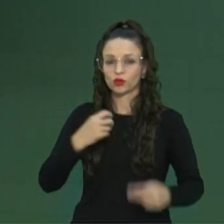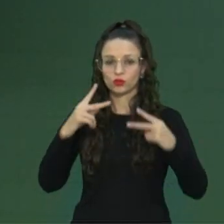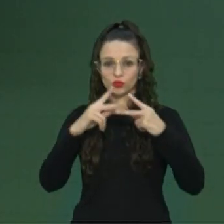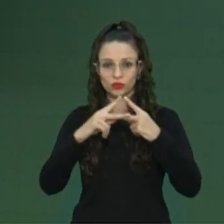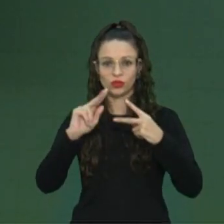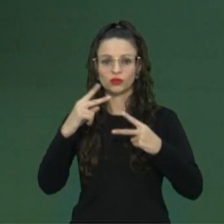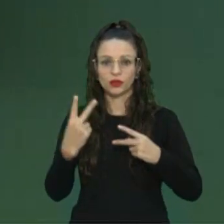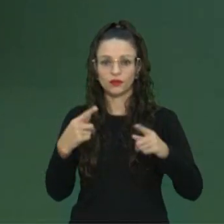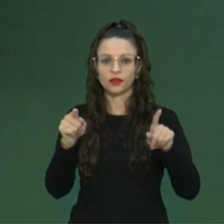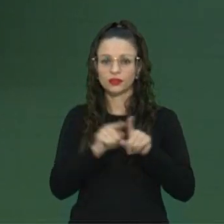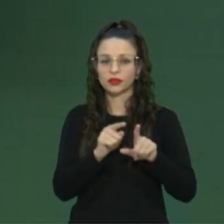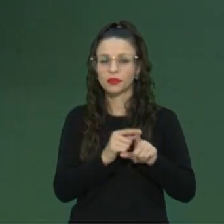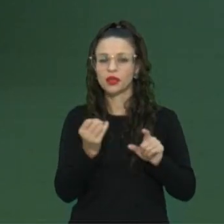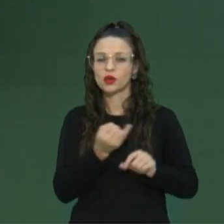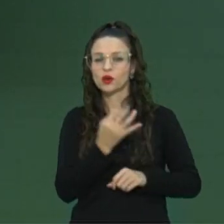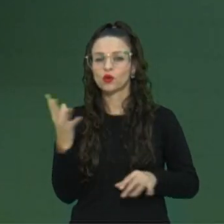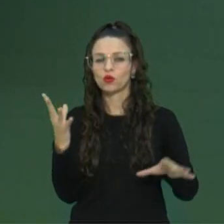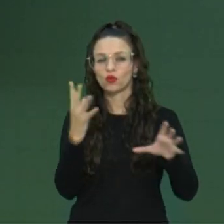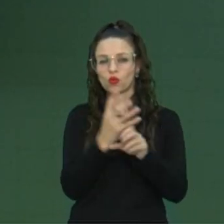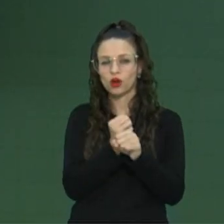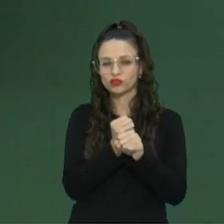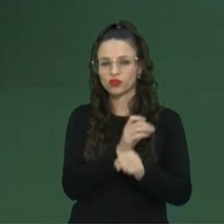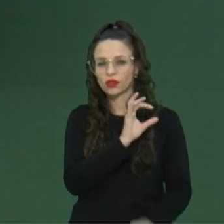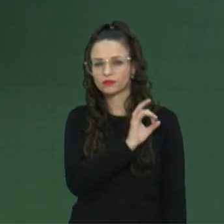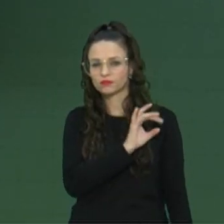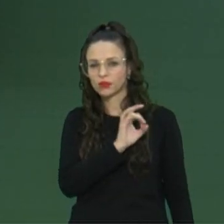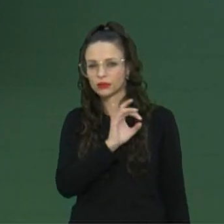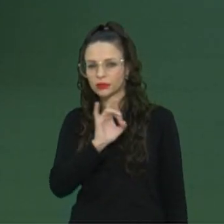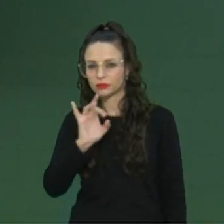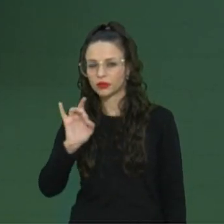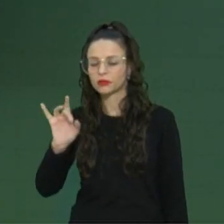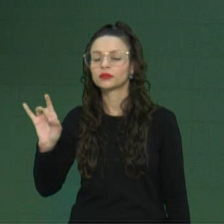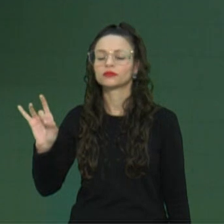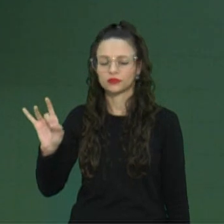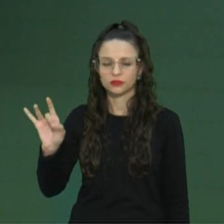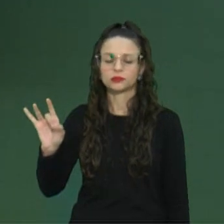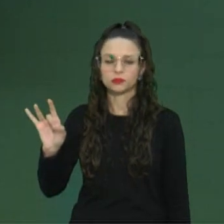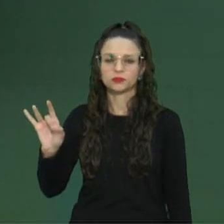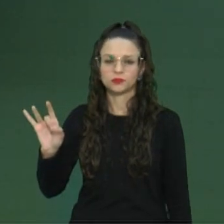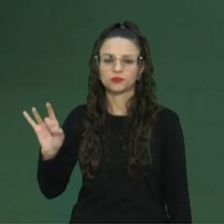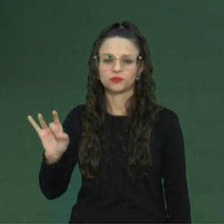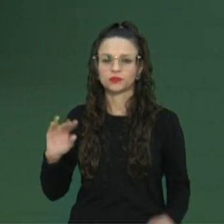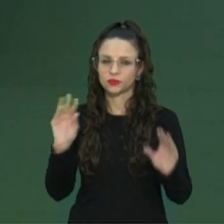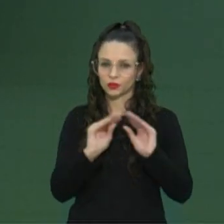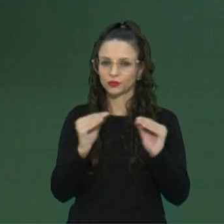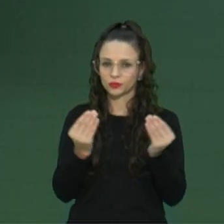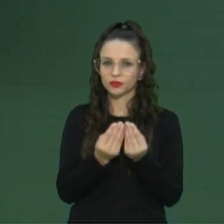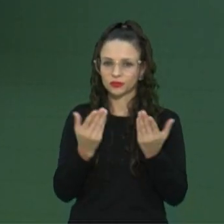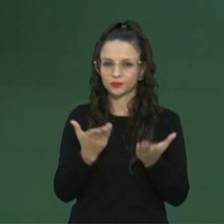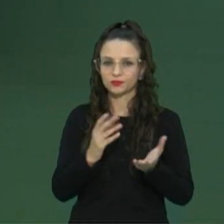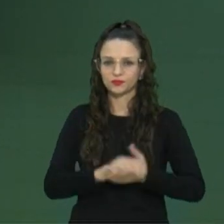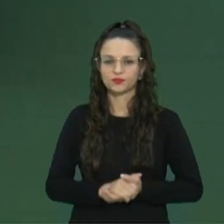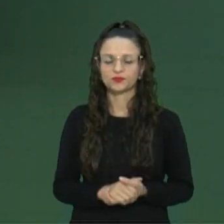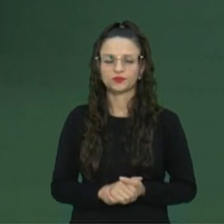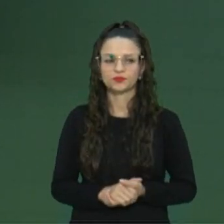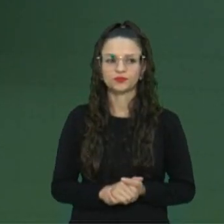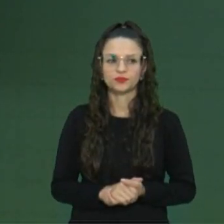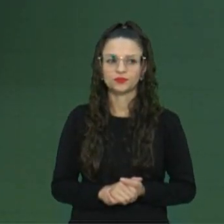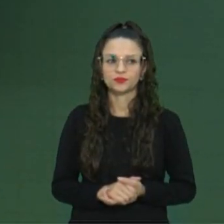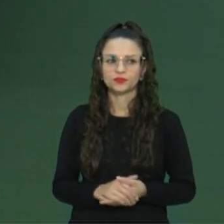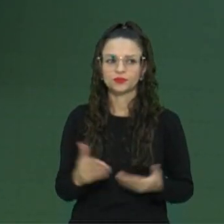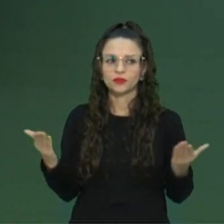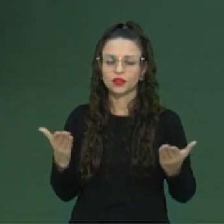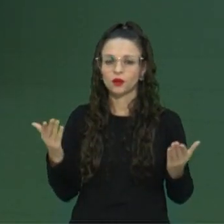ΔH, quanto as quantidades que a gente tem ali de cada um dos elementos presentes, certo? Agora